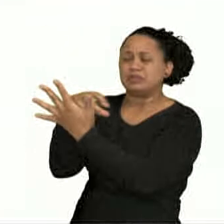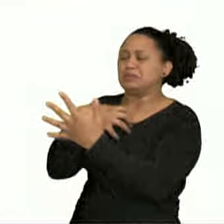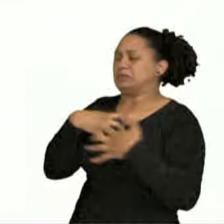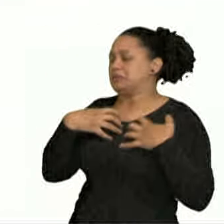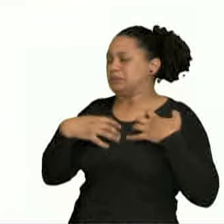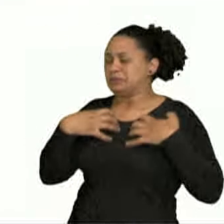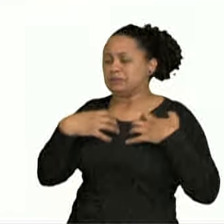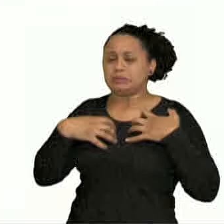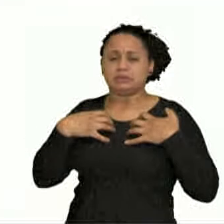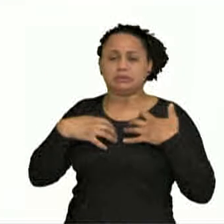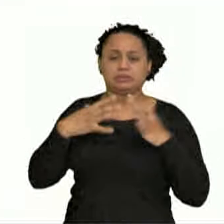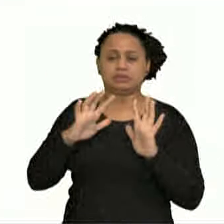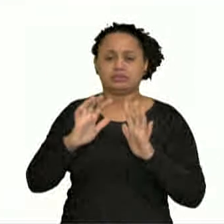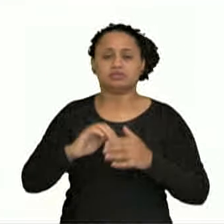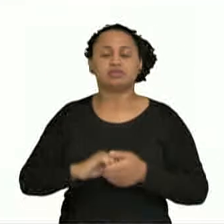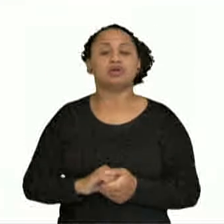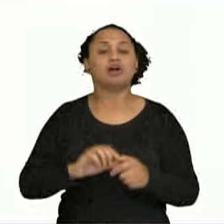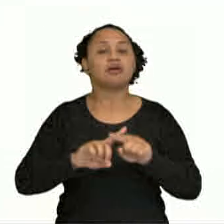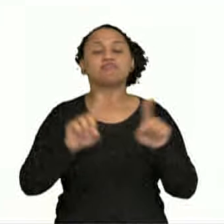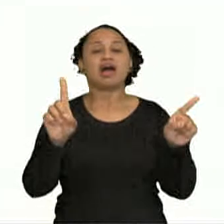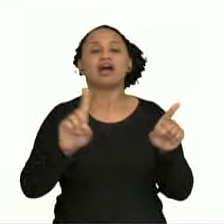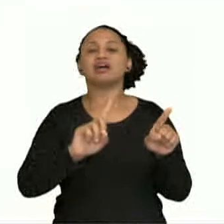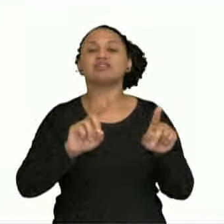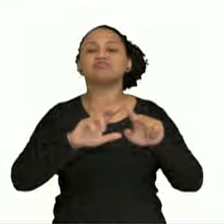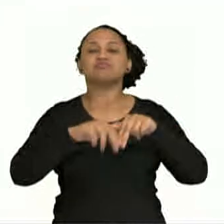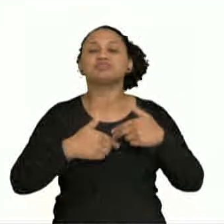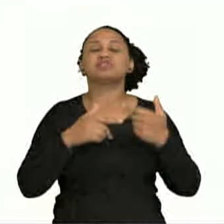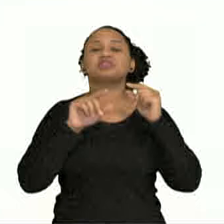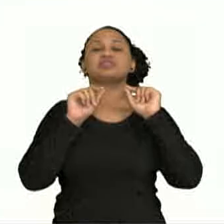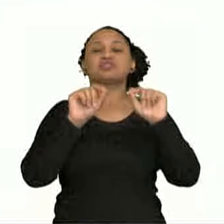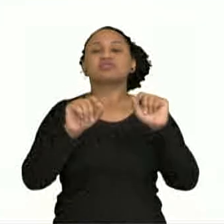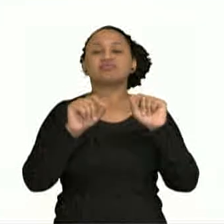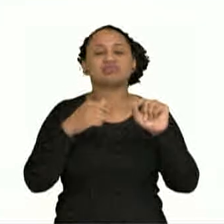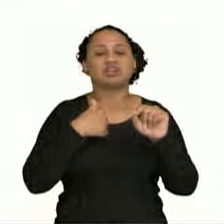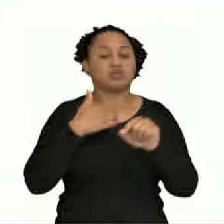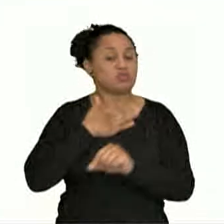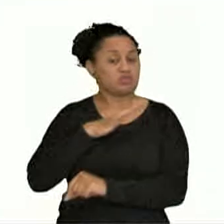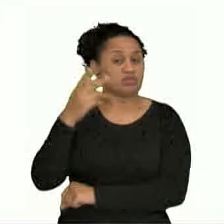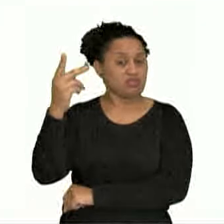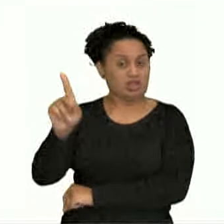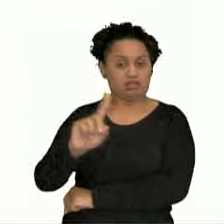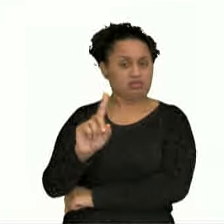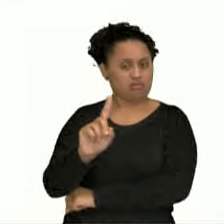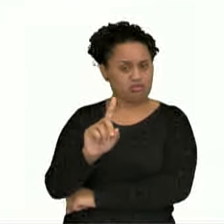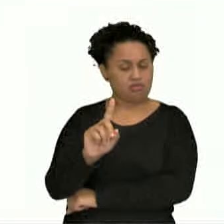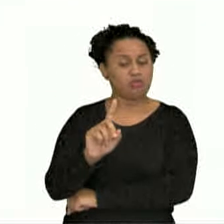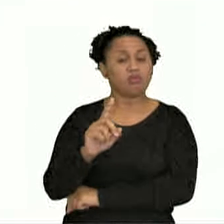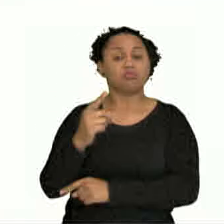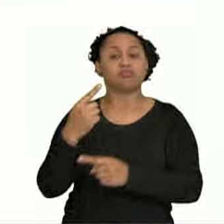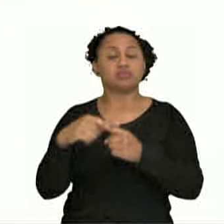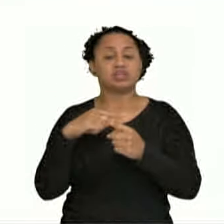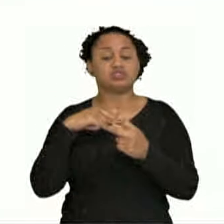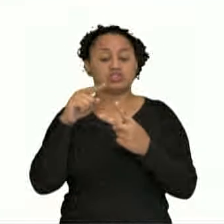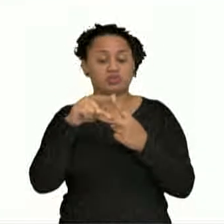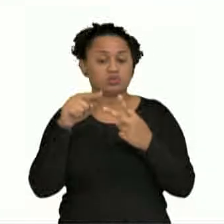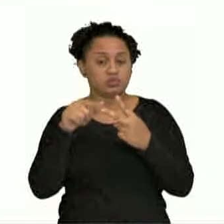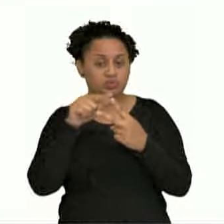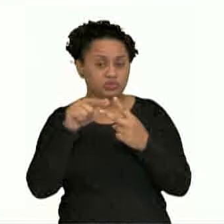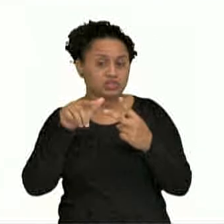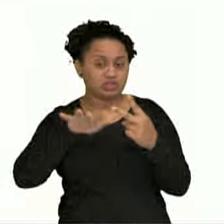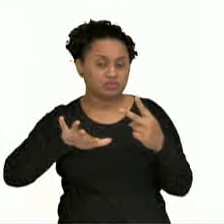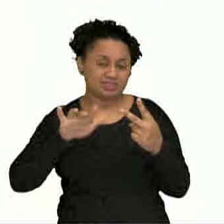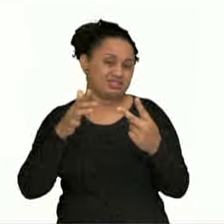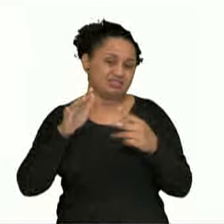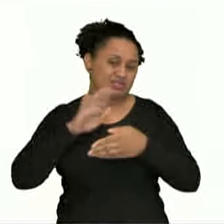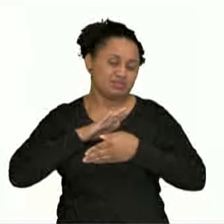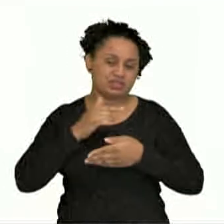aflição! Mas não era por isso que eu não gostava dela, não. Eu tinha 2 motivos muito